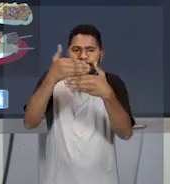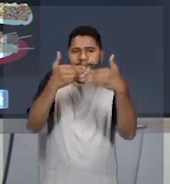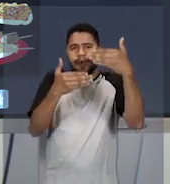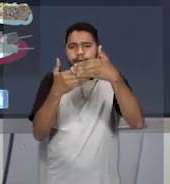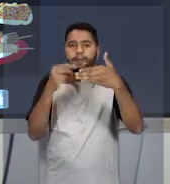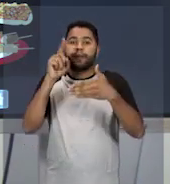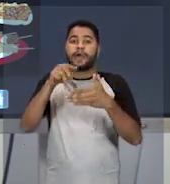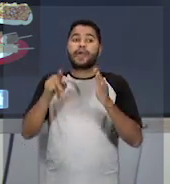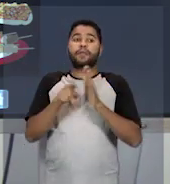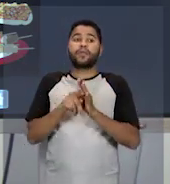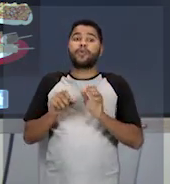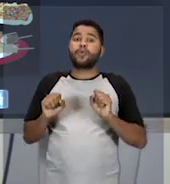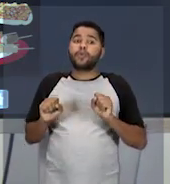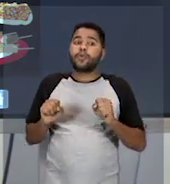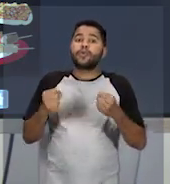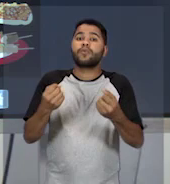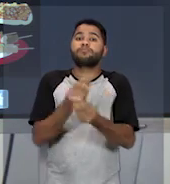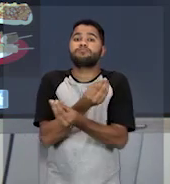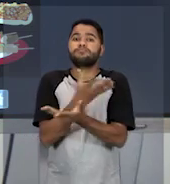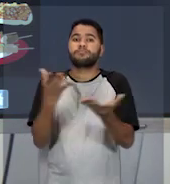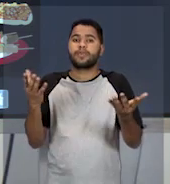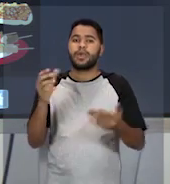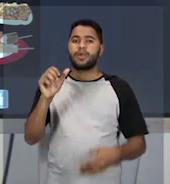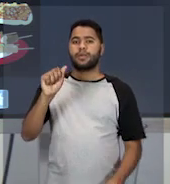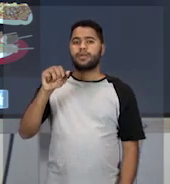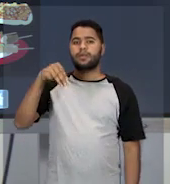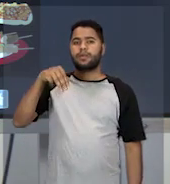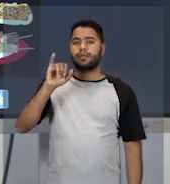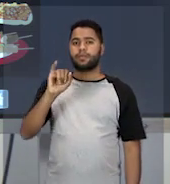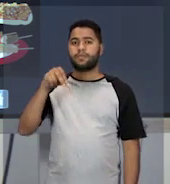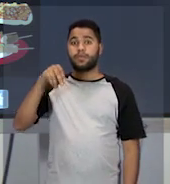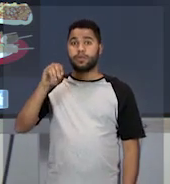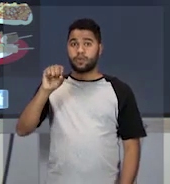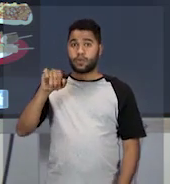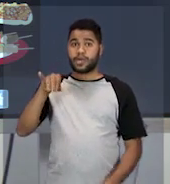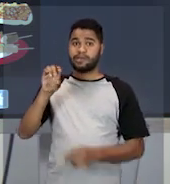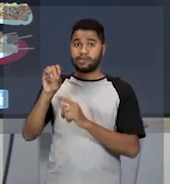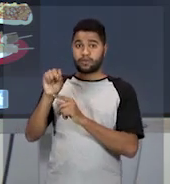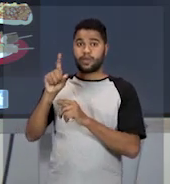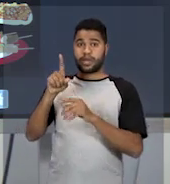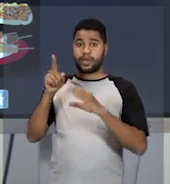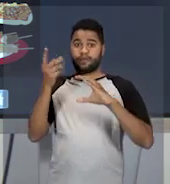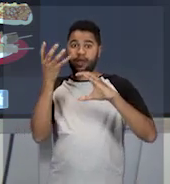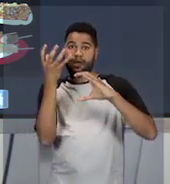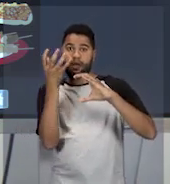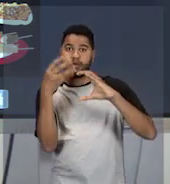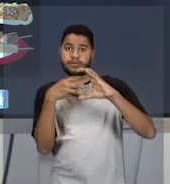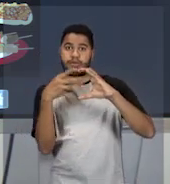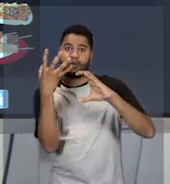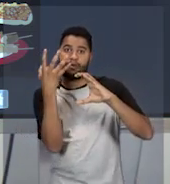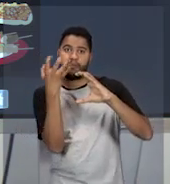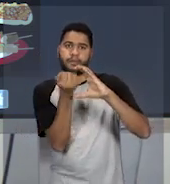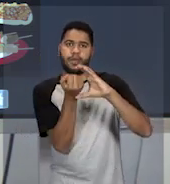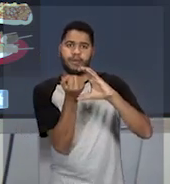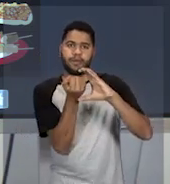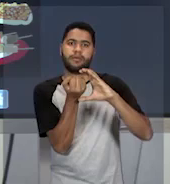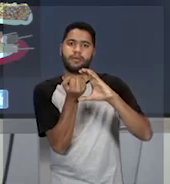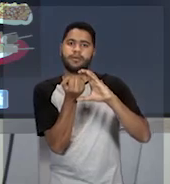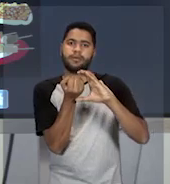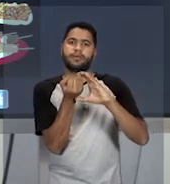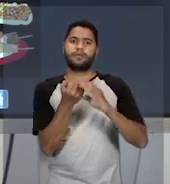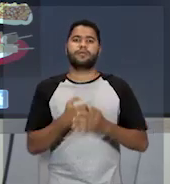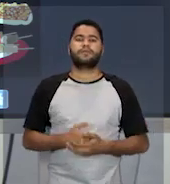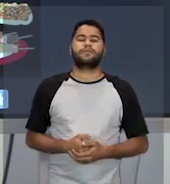proteínas que vão nos fornecer aminoácidos? Eles que vão conseguir entrar na célula, tá? Que é o